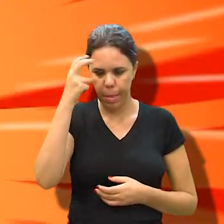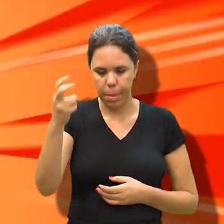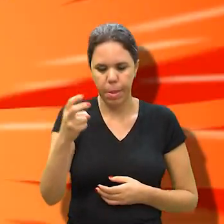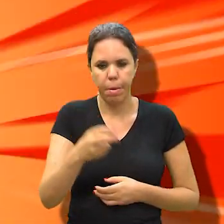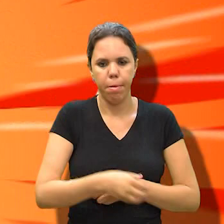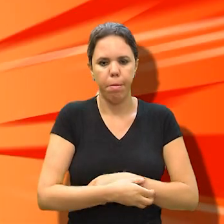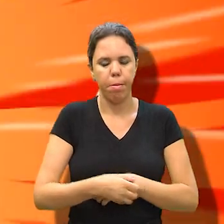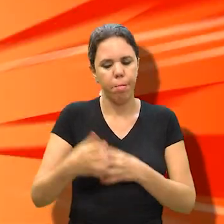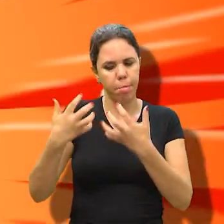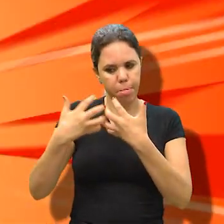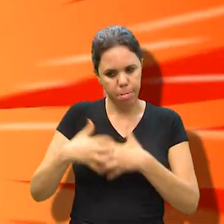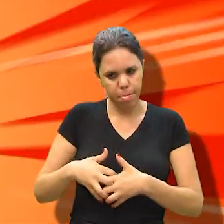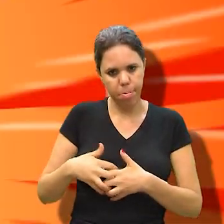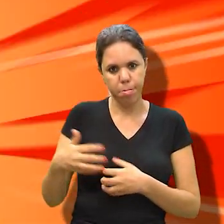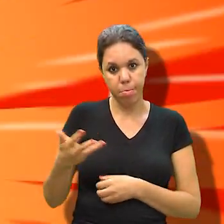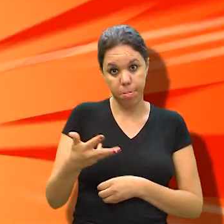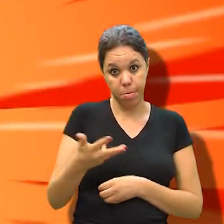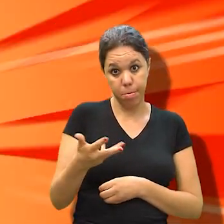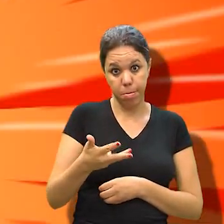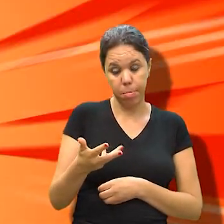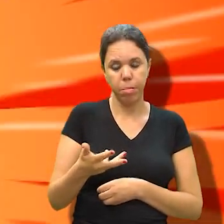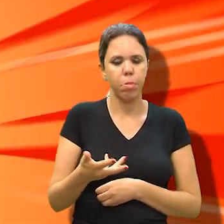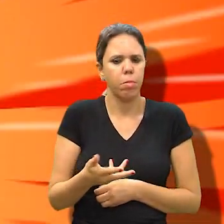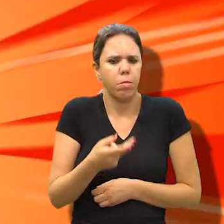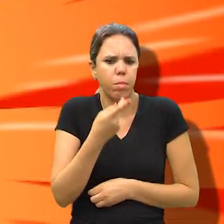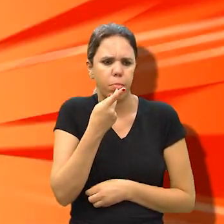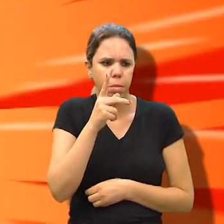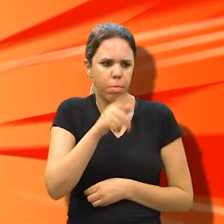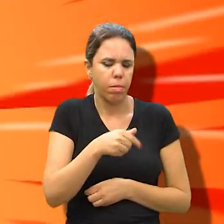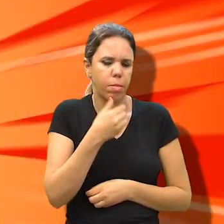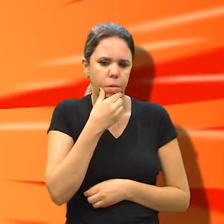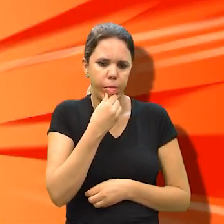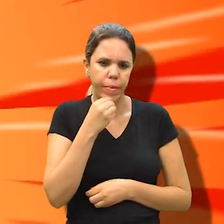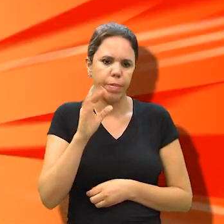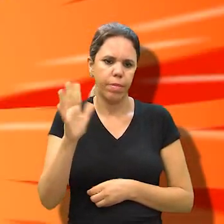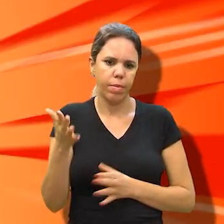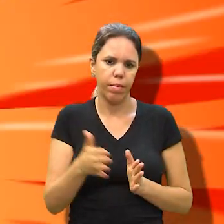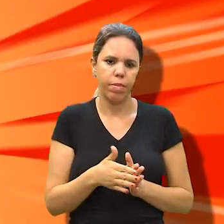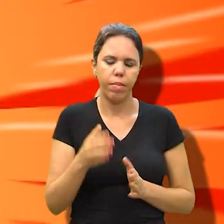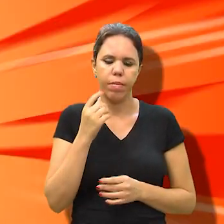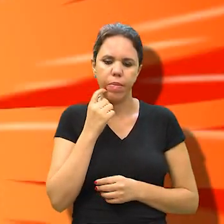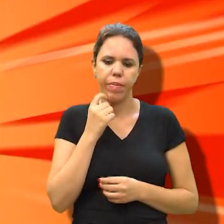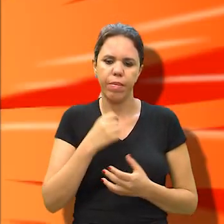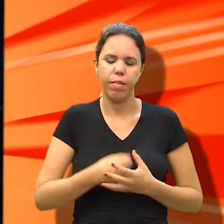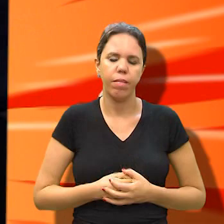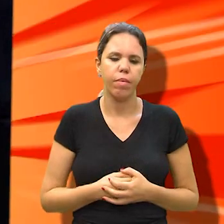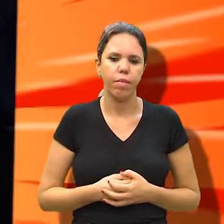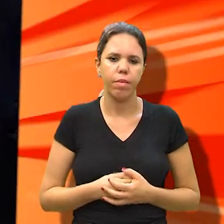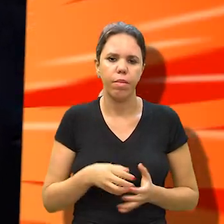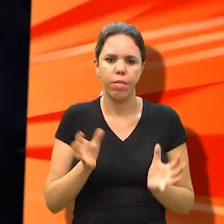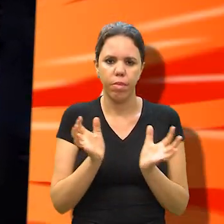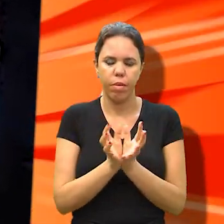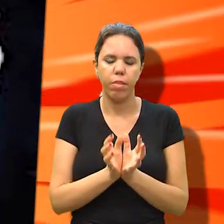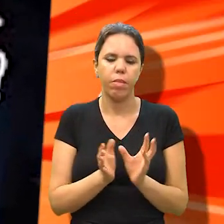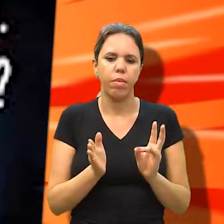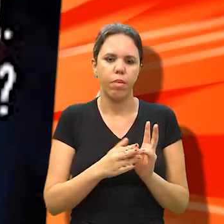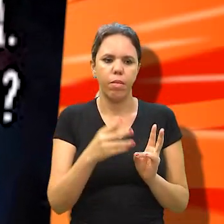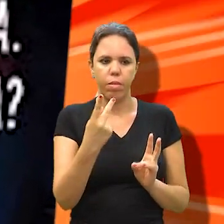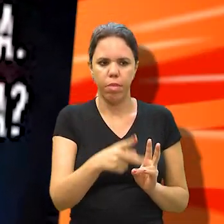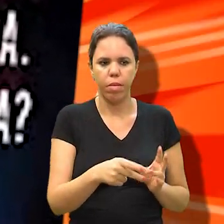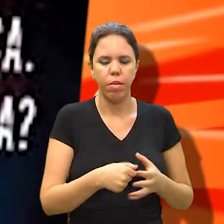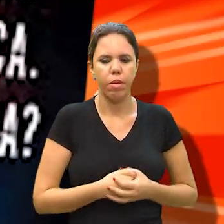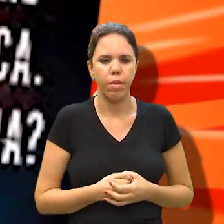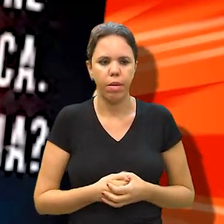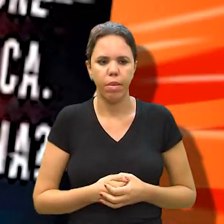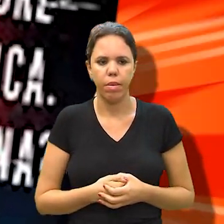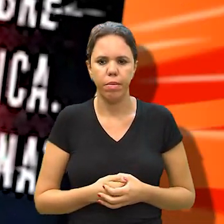de inteligência, mas capacidade de raciocínio muito veloz. E ela falava que isso acontecia na tribo deles. Eles eram